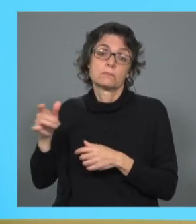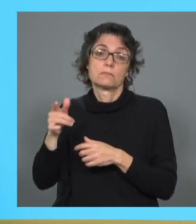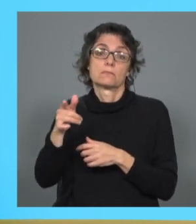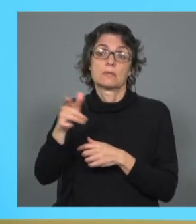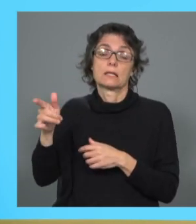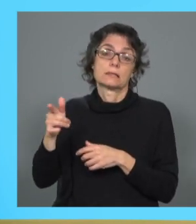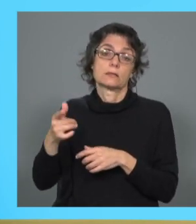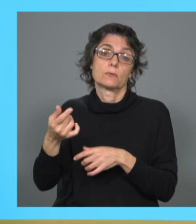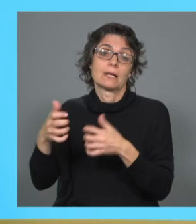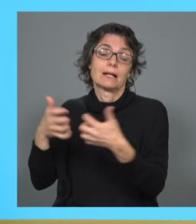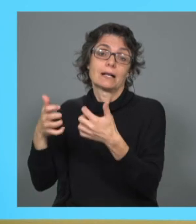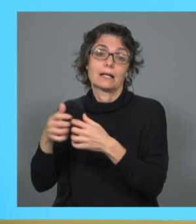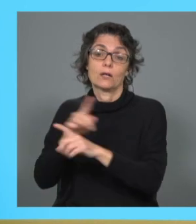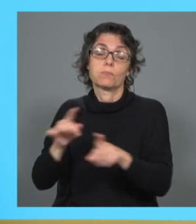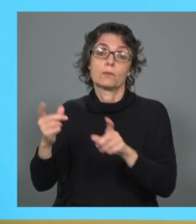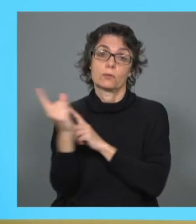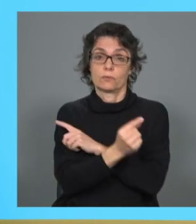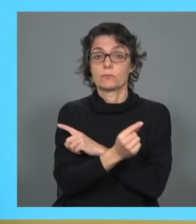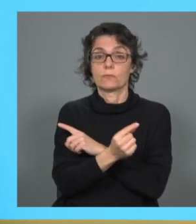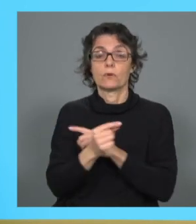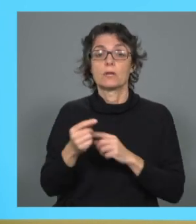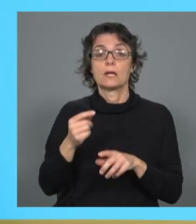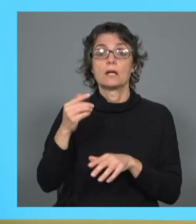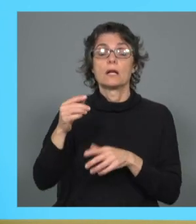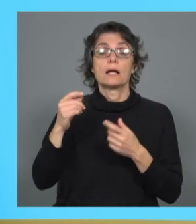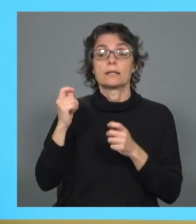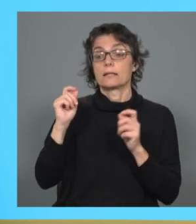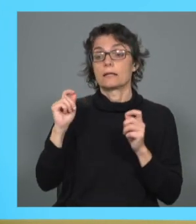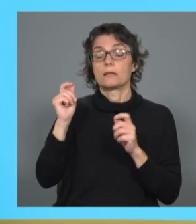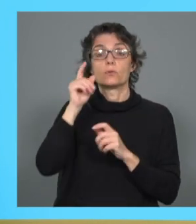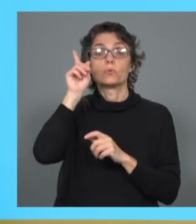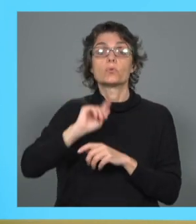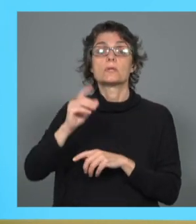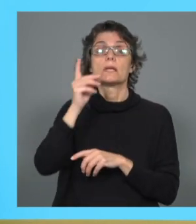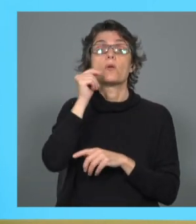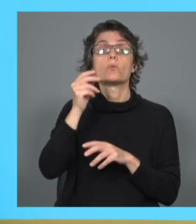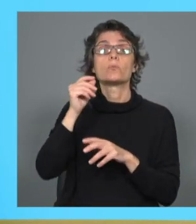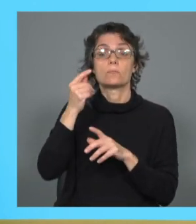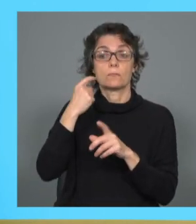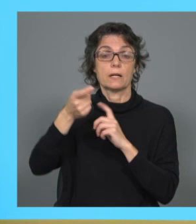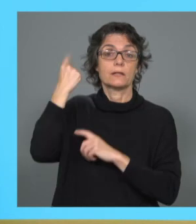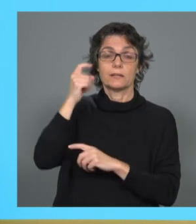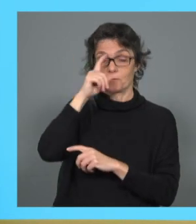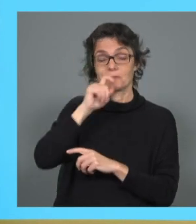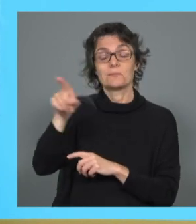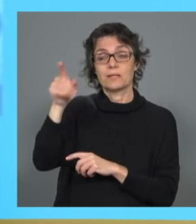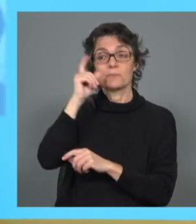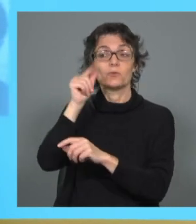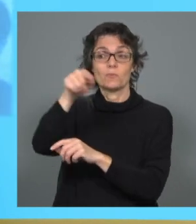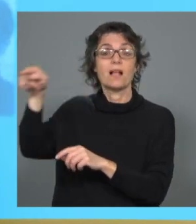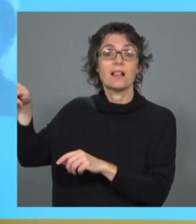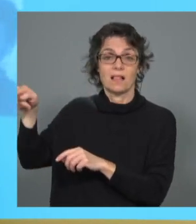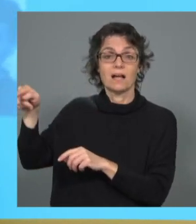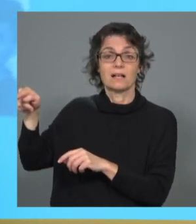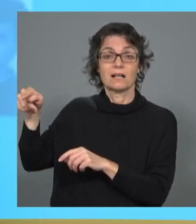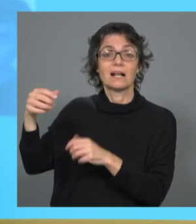impedidos de sair. Ainda há dias celebrámos o Dia do Pai e nesse Dia do Pai o que eu me lembrei muito foi desses pais, não é? Que estavam na